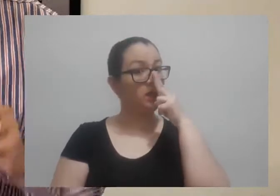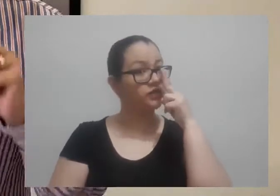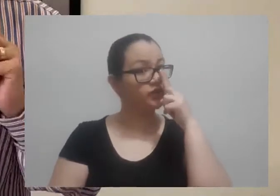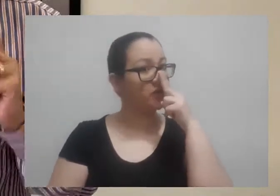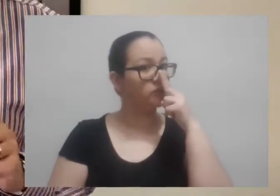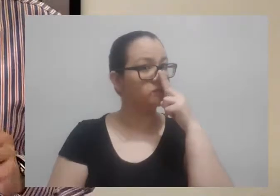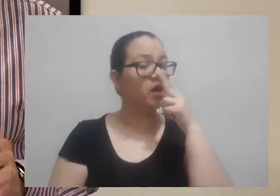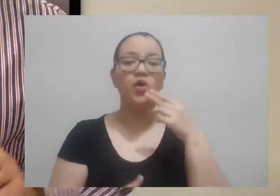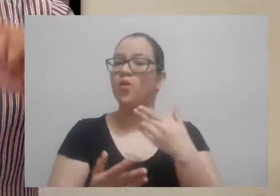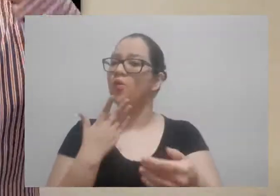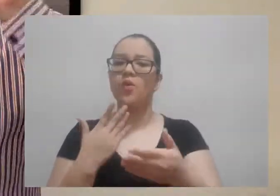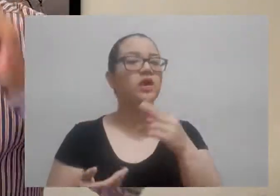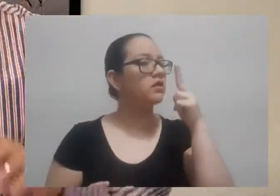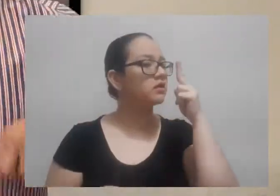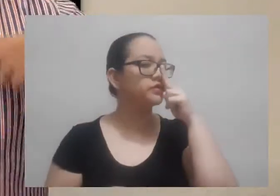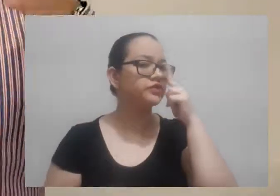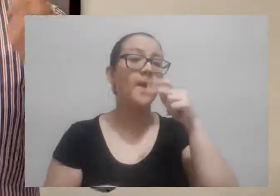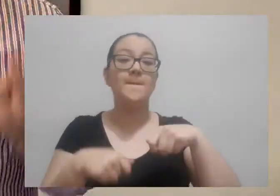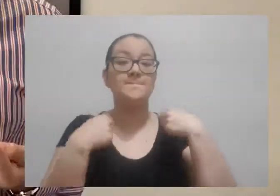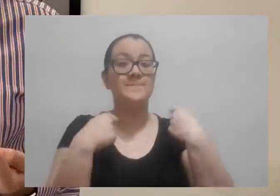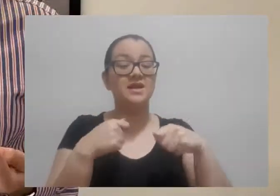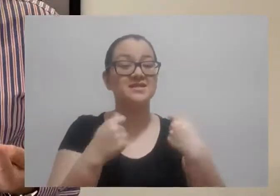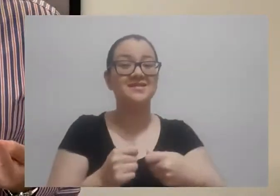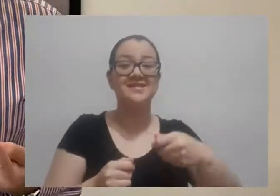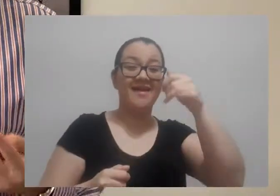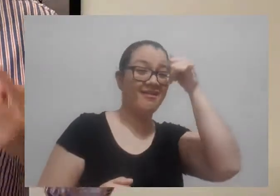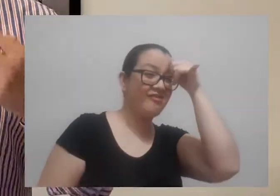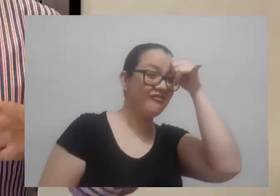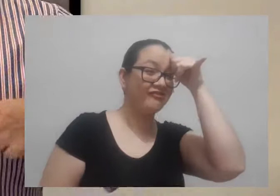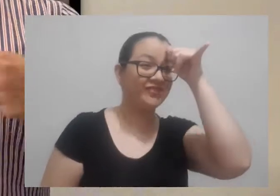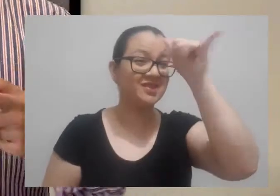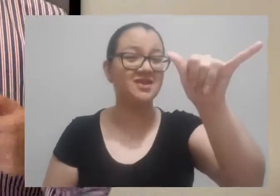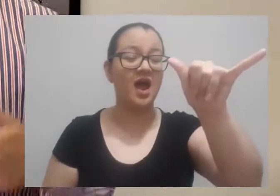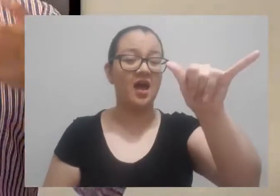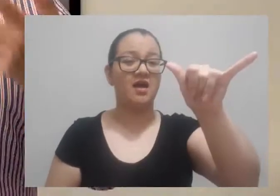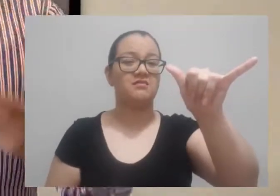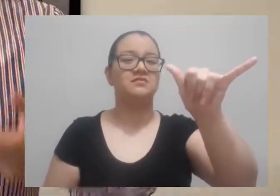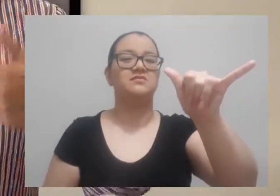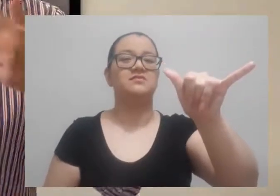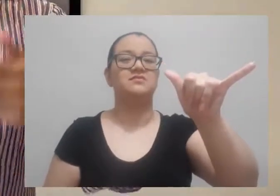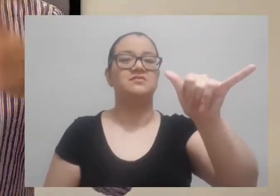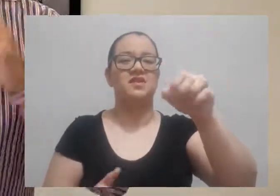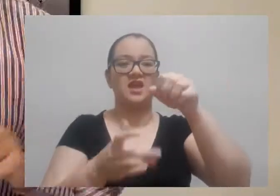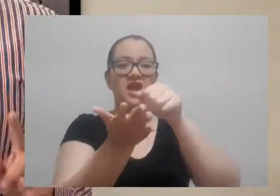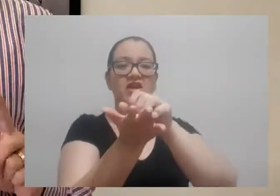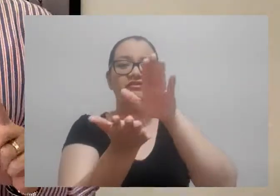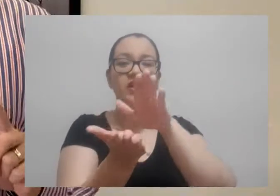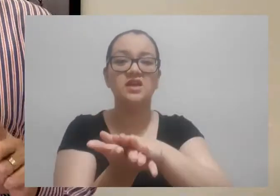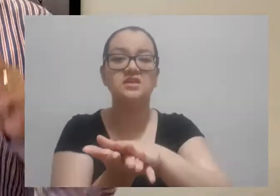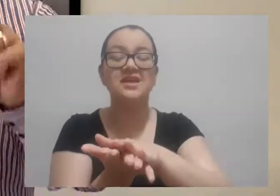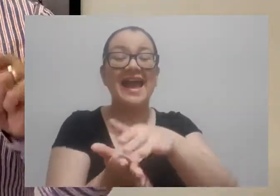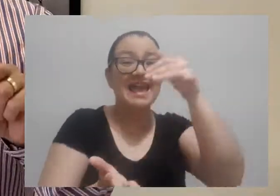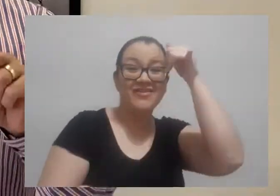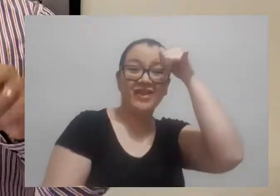nos abster tão completamente da vingança que até nós podemos permitir que a pessoa